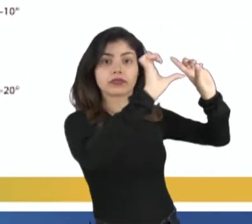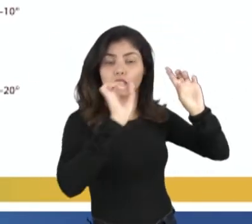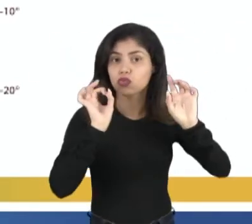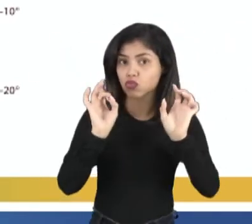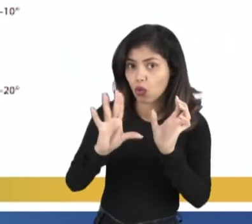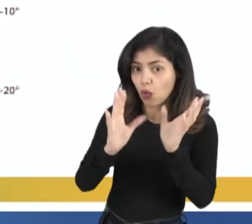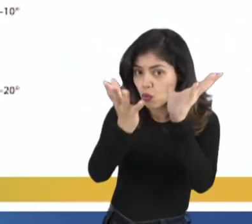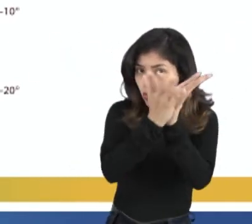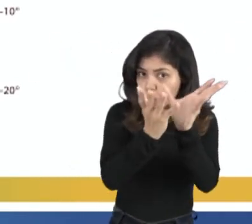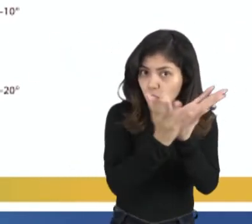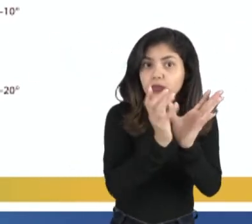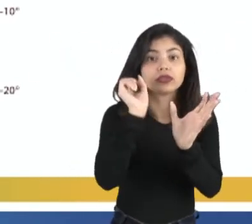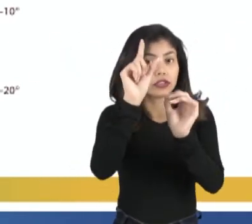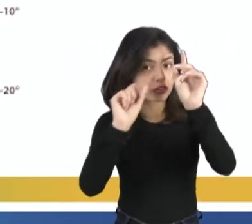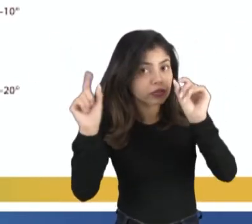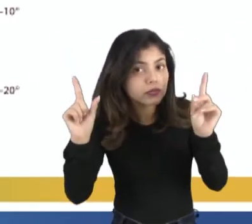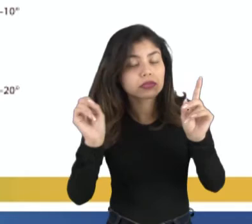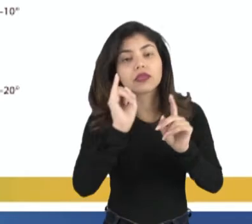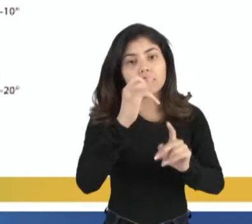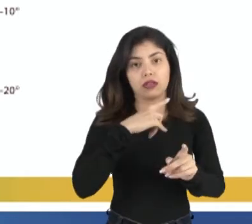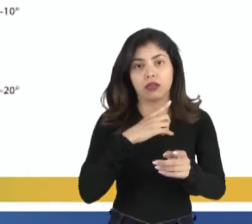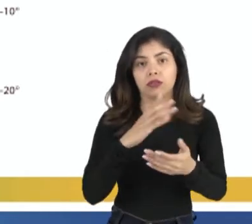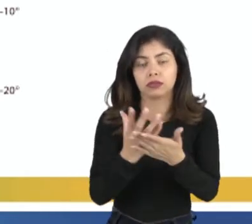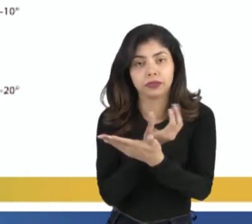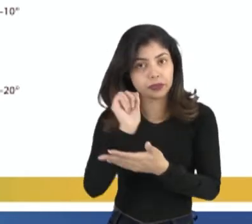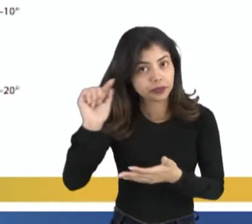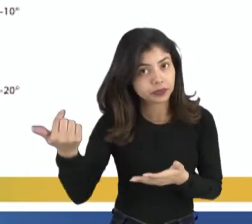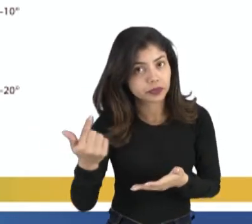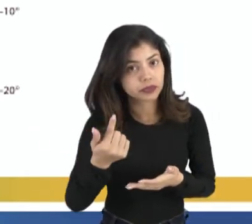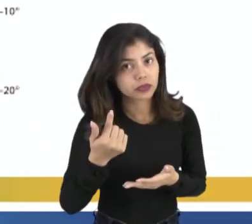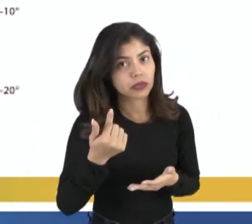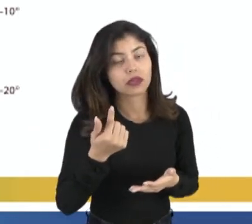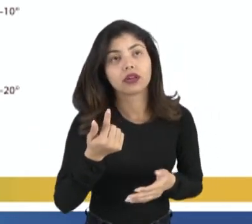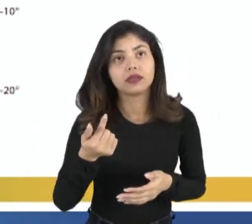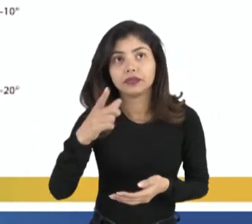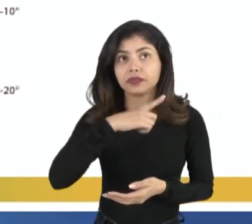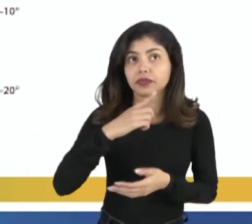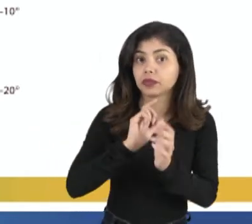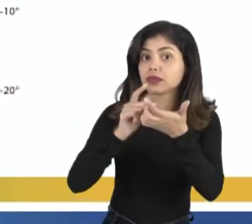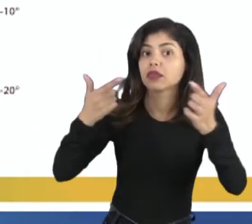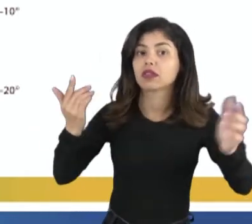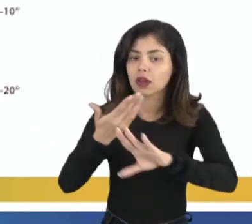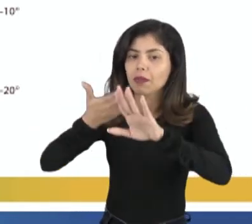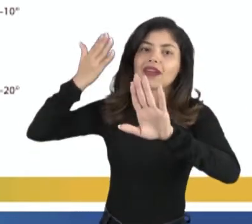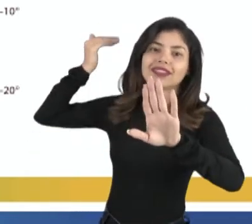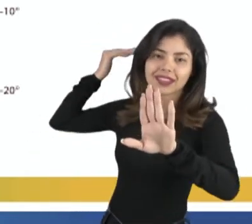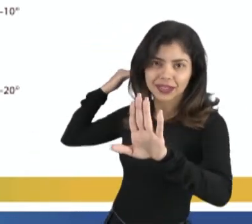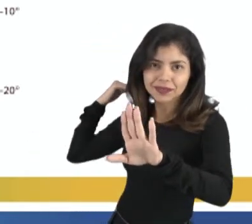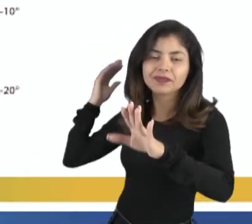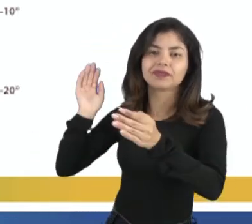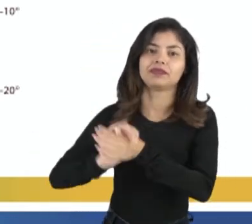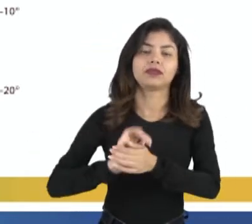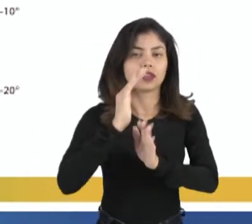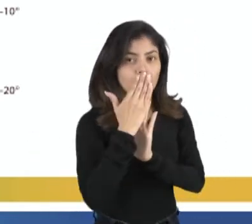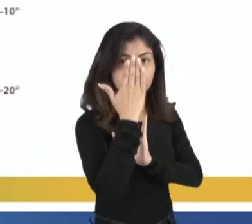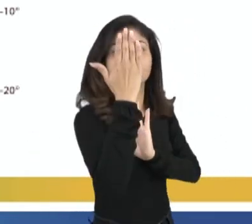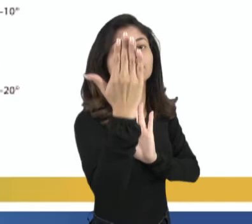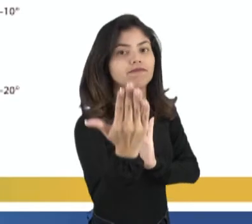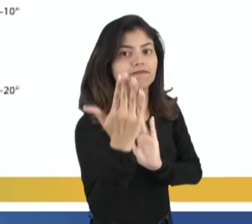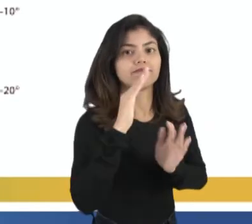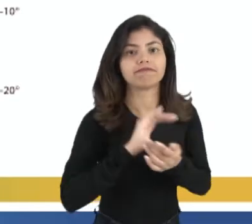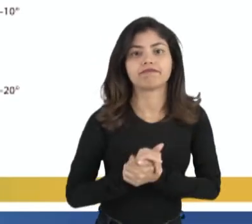do céu não é aquele conjunto de estrelas até porque se você pegar em outra perspectiva Tem umas mais atrás umas mais na frente